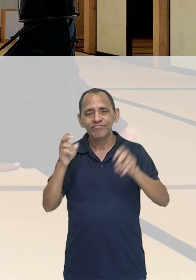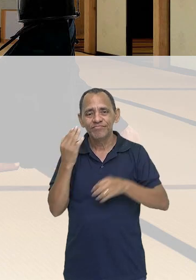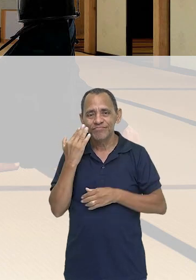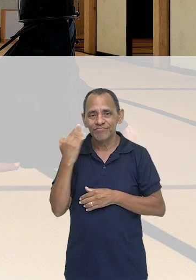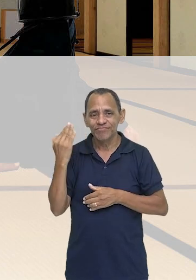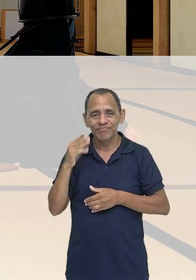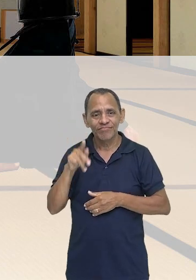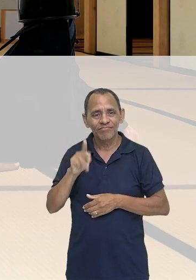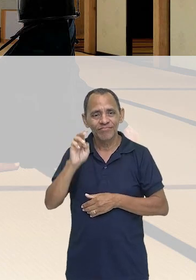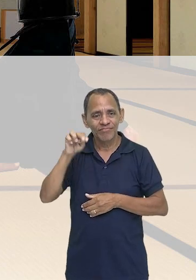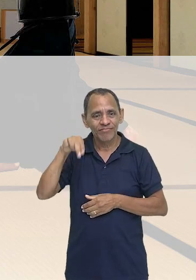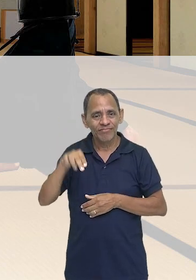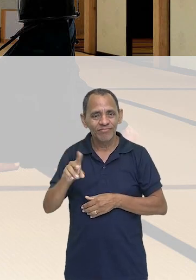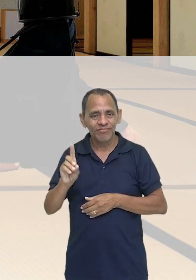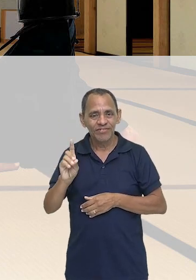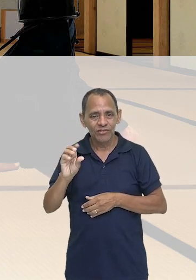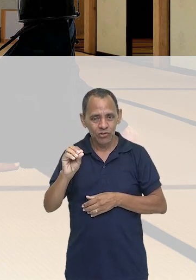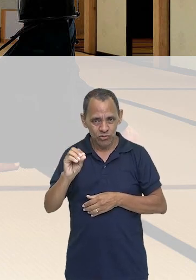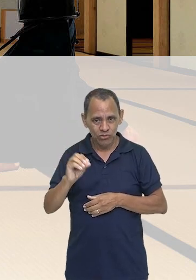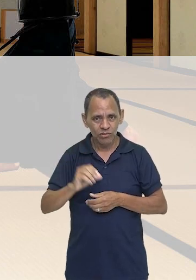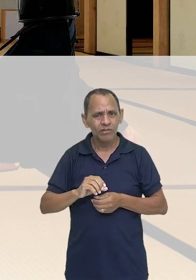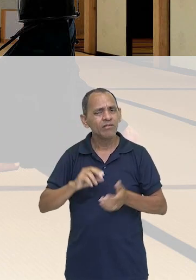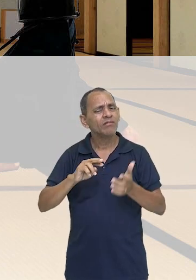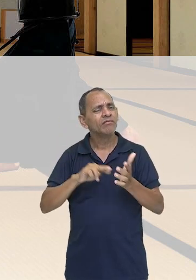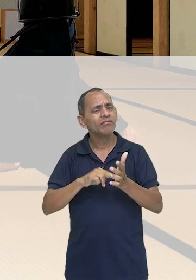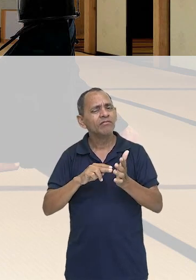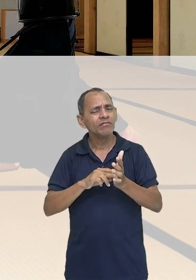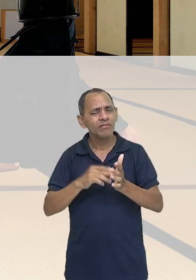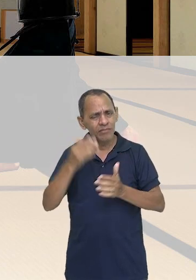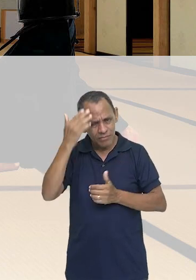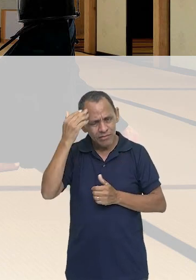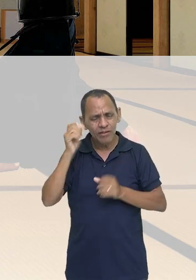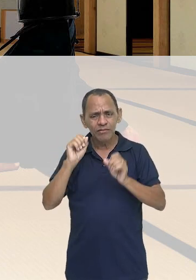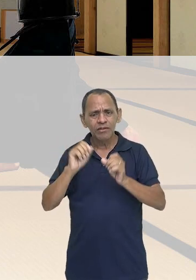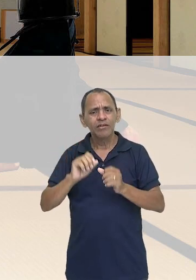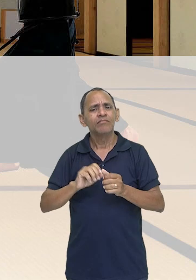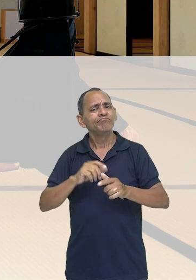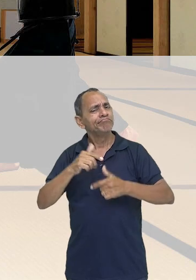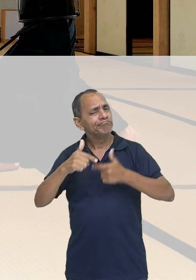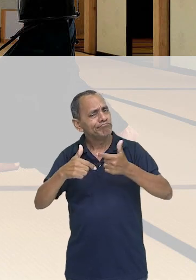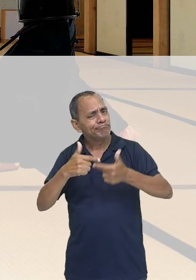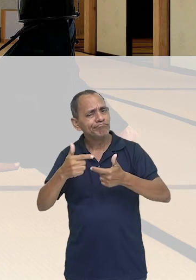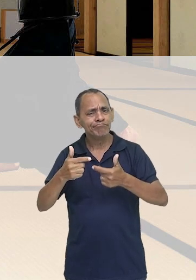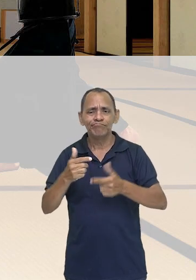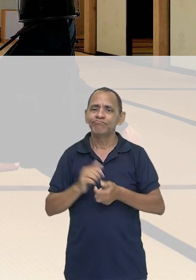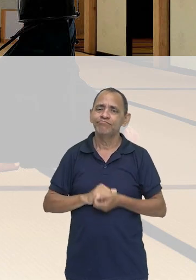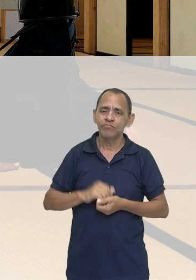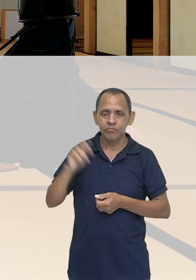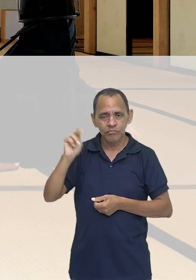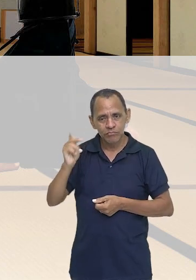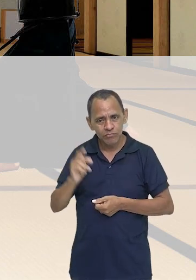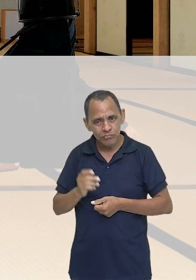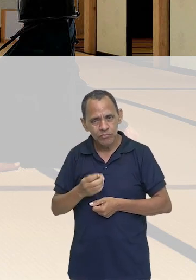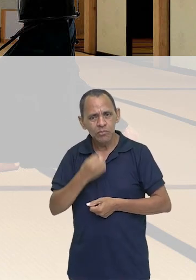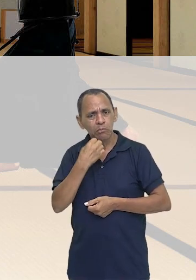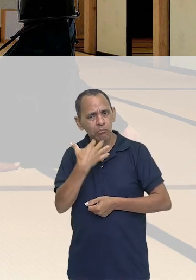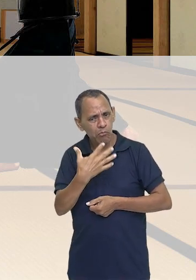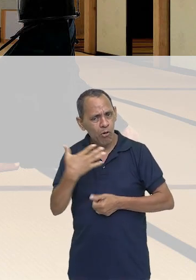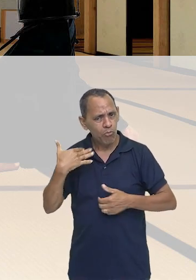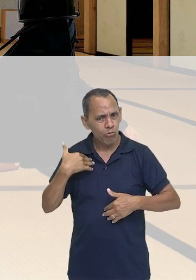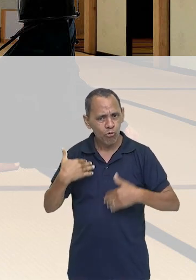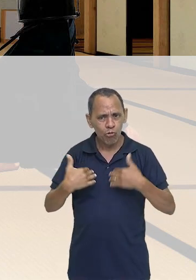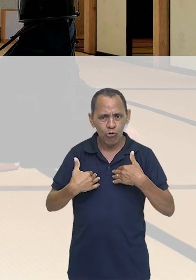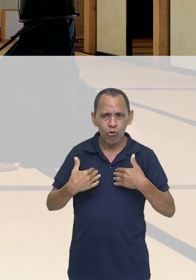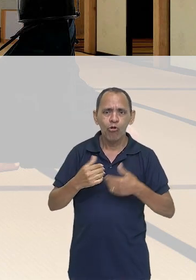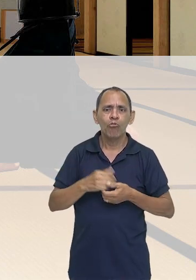Kendo. Vocês sabem o que é o Kendo? O que ele trabalha, sua história, os seus benefícios, como ele